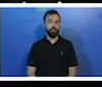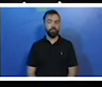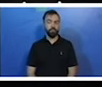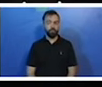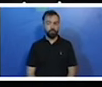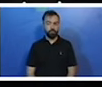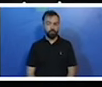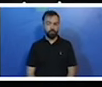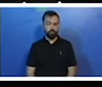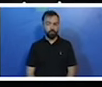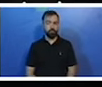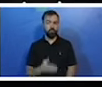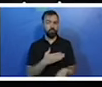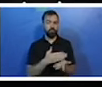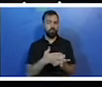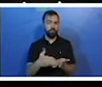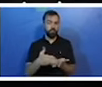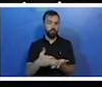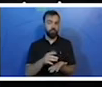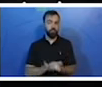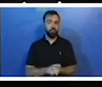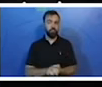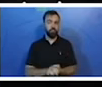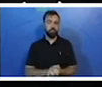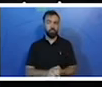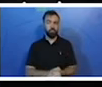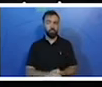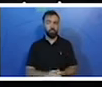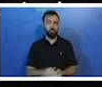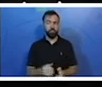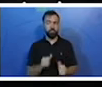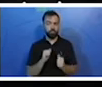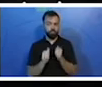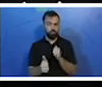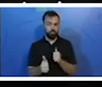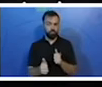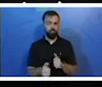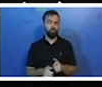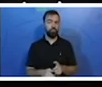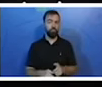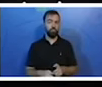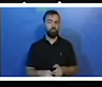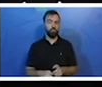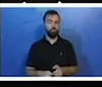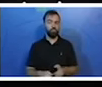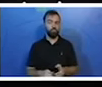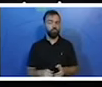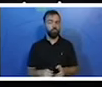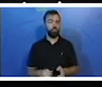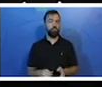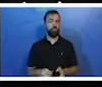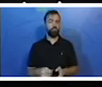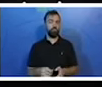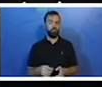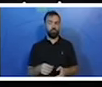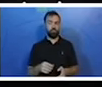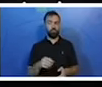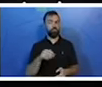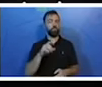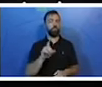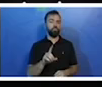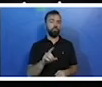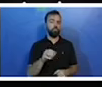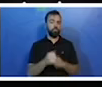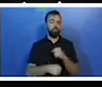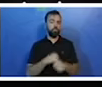O ciclismo começou a ser praticado como esporte a partir da segunda metade do século XIX, né? Então já